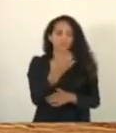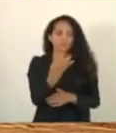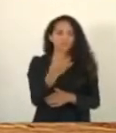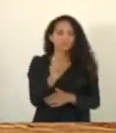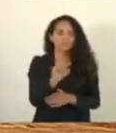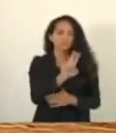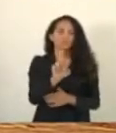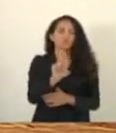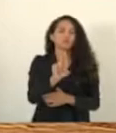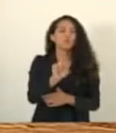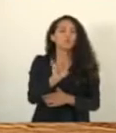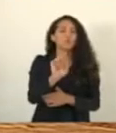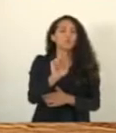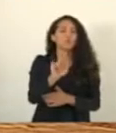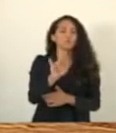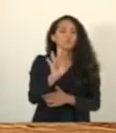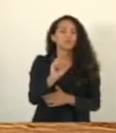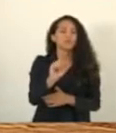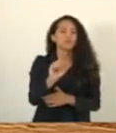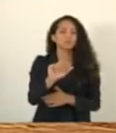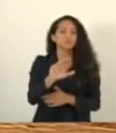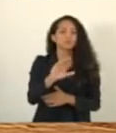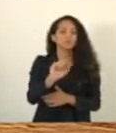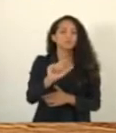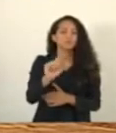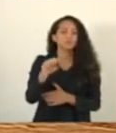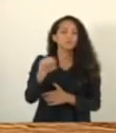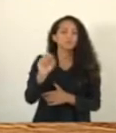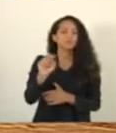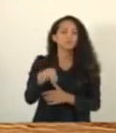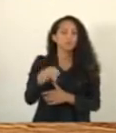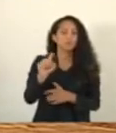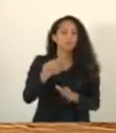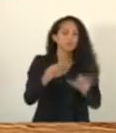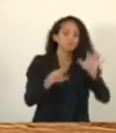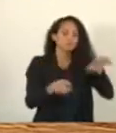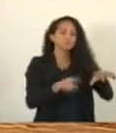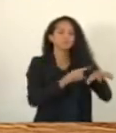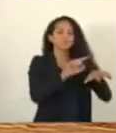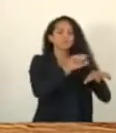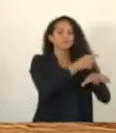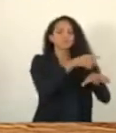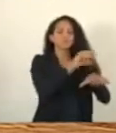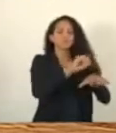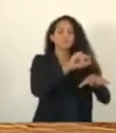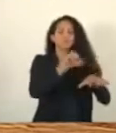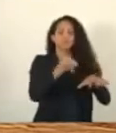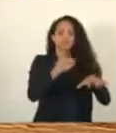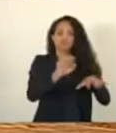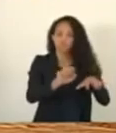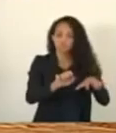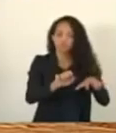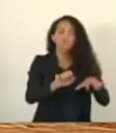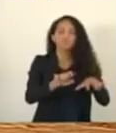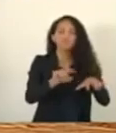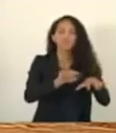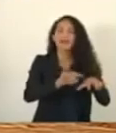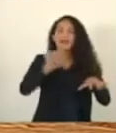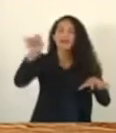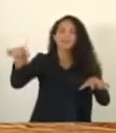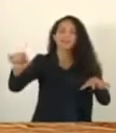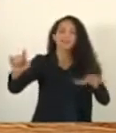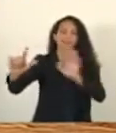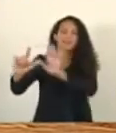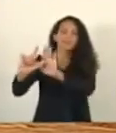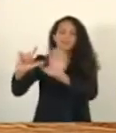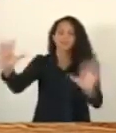ES-245, é um trecho que liga São Jorge de Tiradentes até Linhares, lá em Rio Bananal.